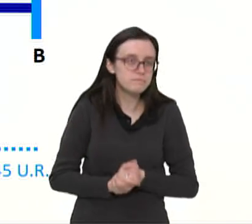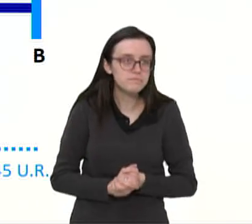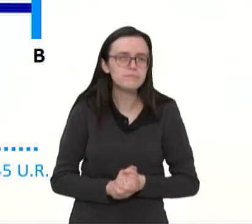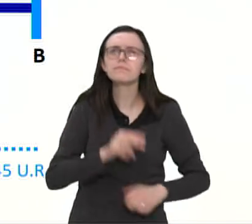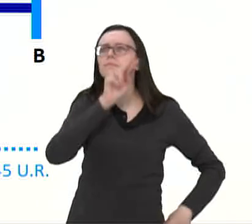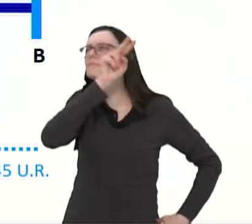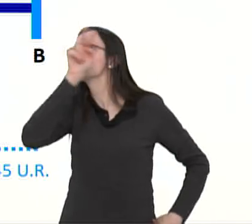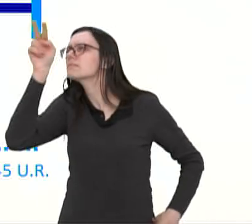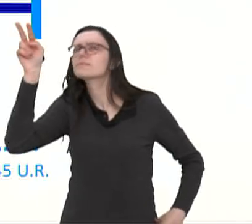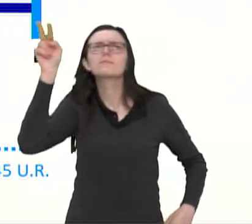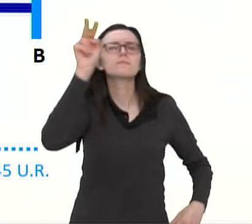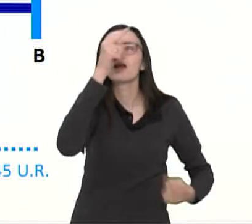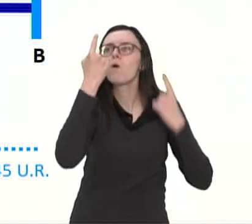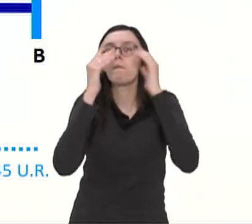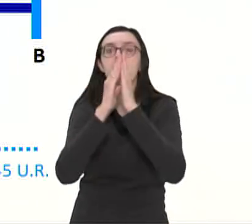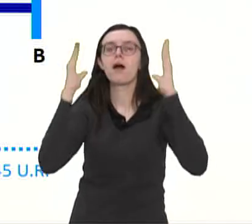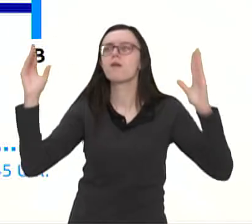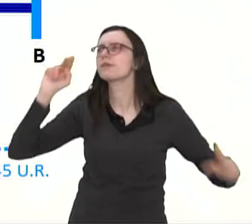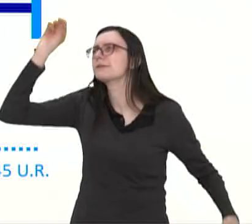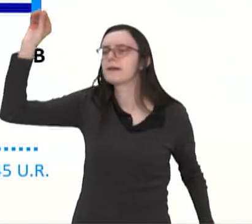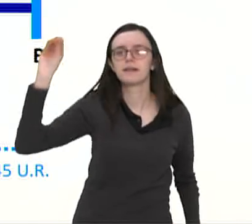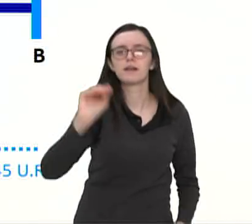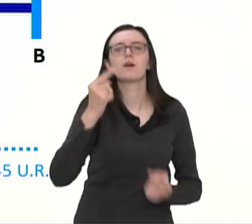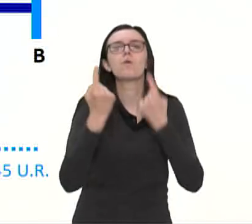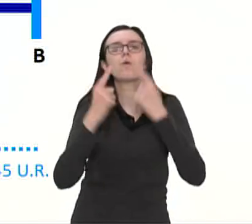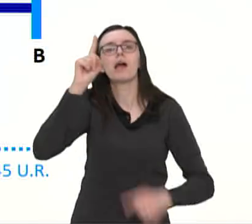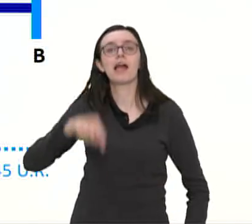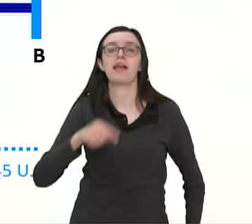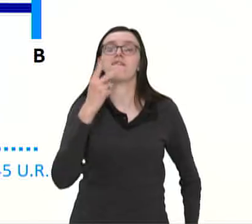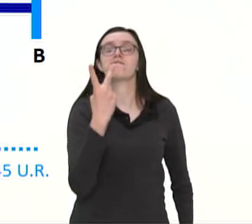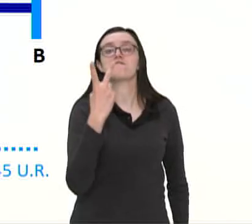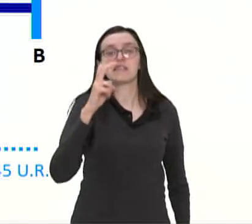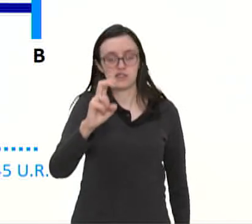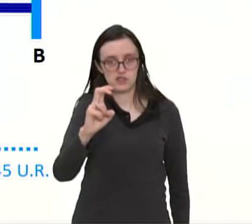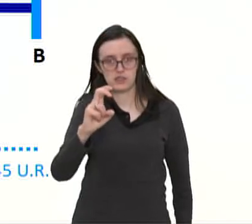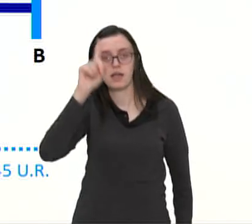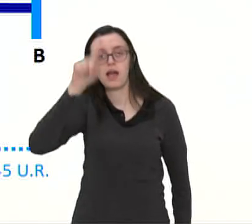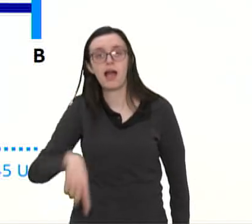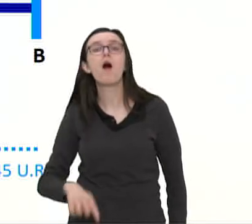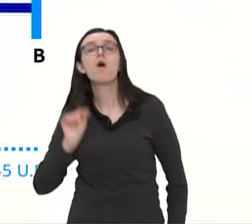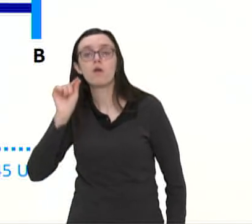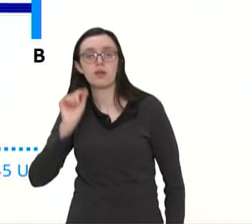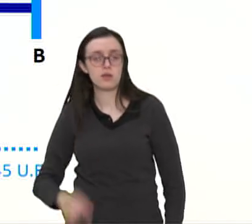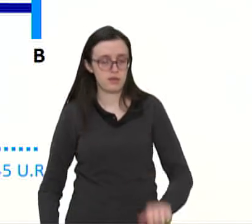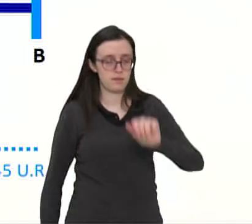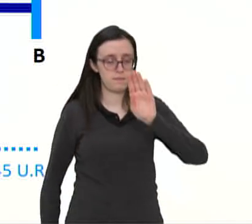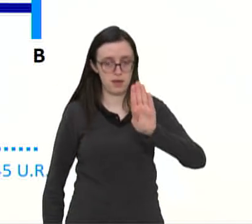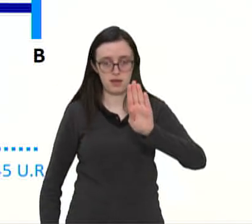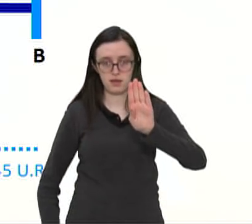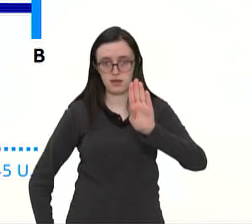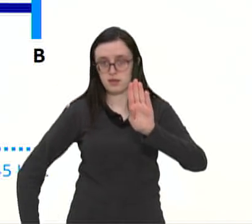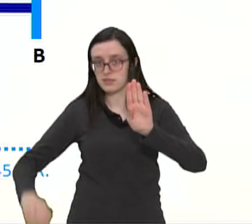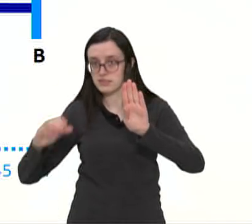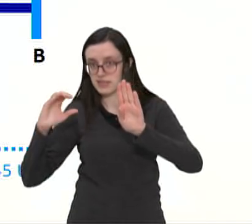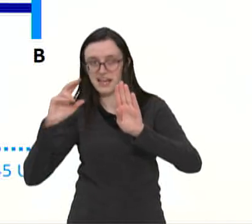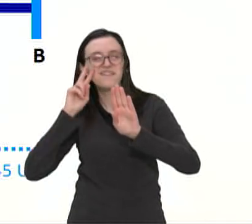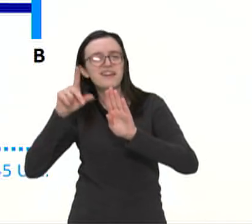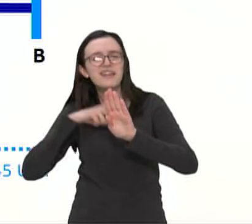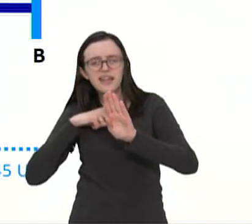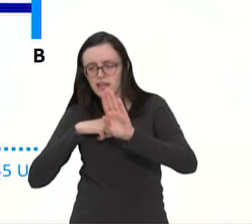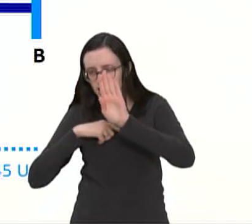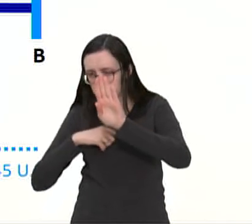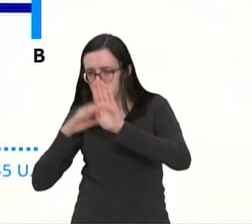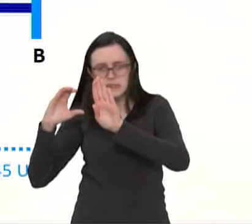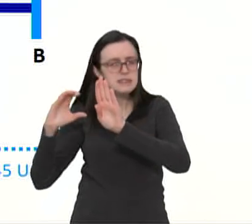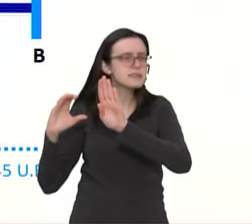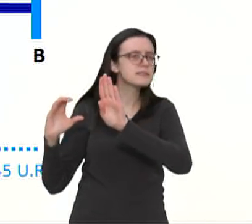achar a próxima maior distância. Qual que é? 25, entre o B e o C. O B já está ali, então eu tenho que